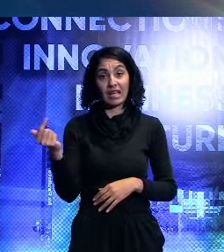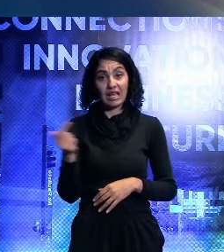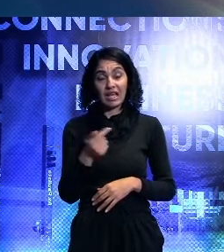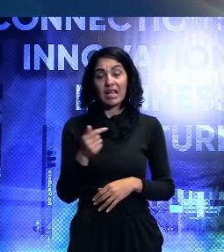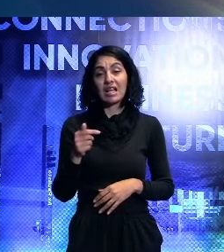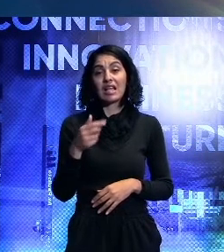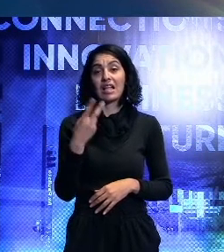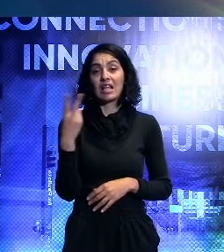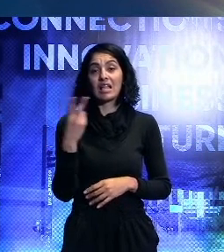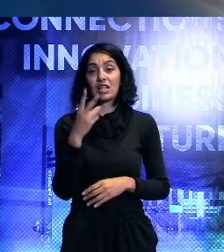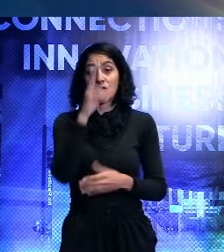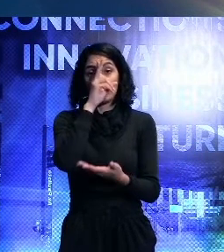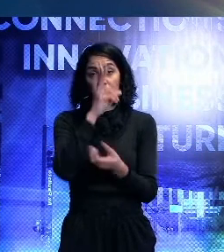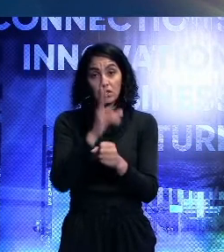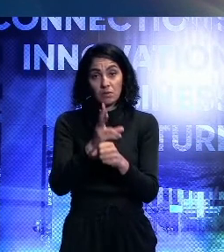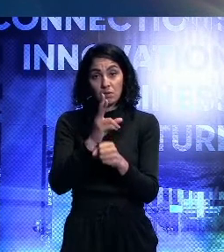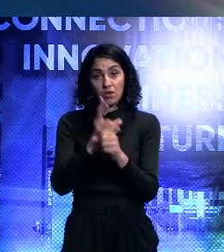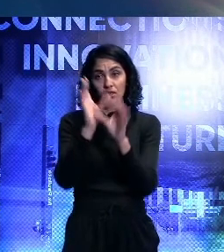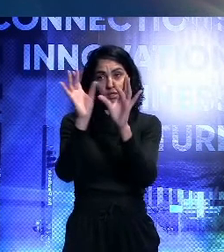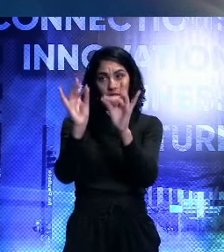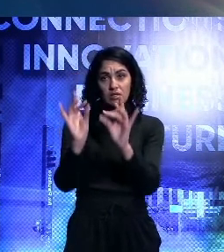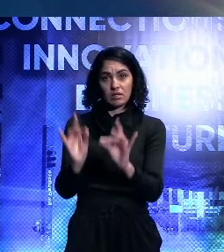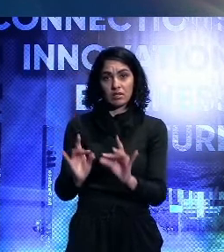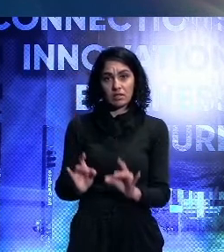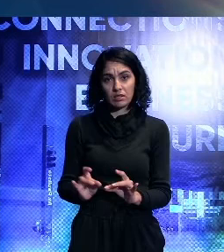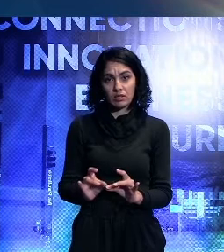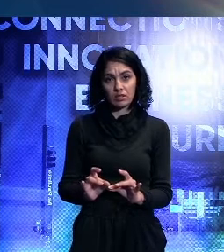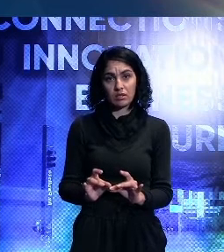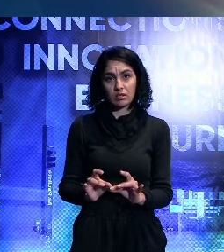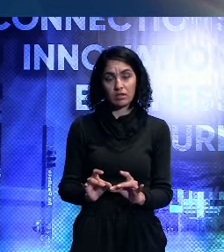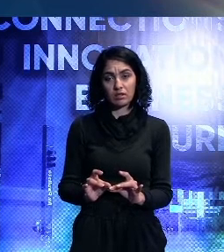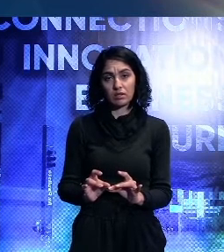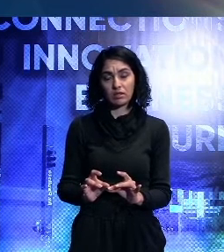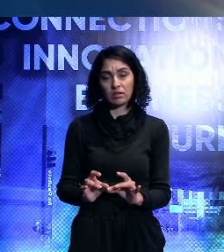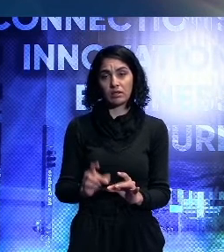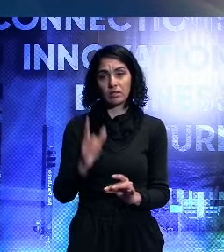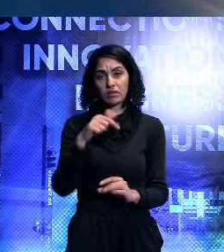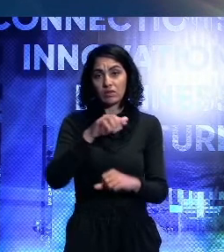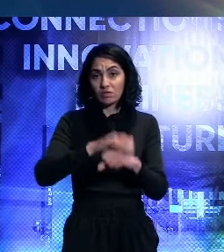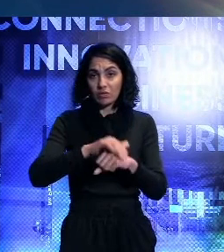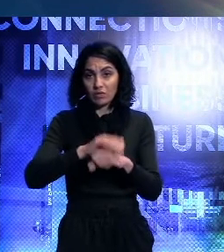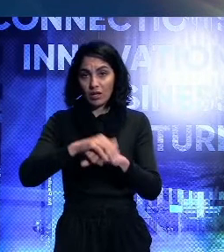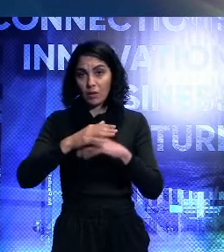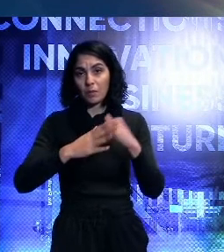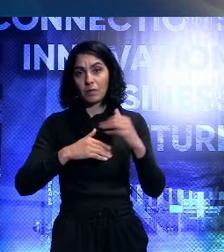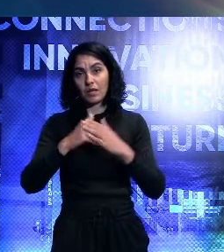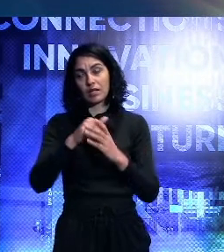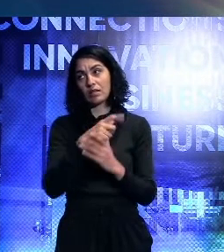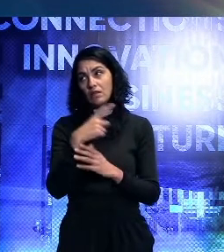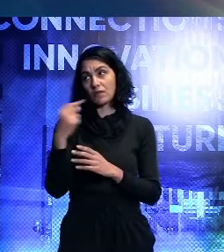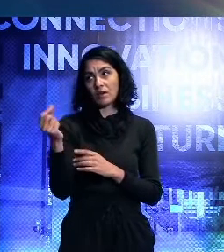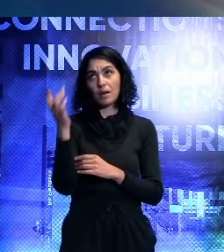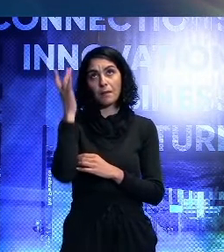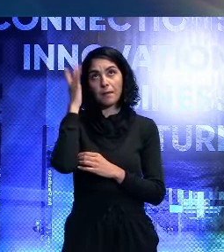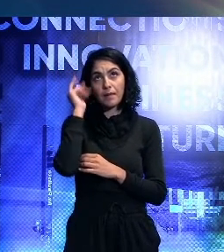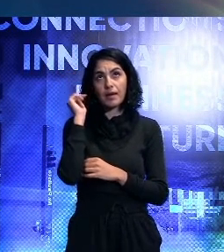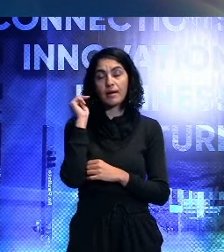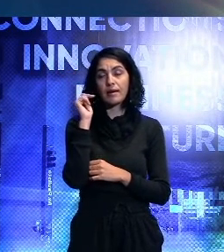2 hipóteses bem detalhadinhas. Ideais como você vai fazer na prática. Vocês vão sair daqui, amanhã vocês vão acordar, vão para a firma e vão